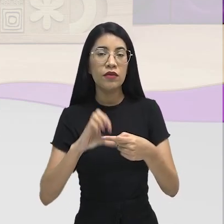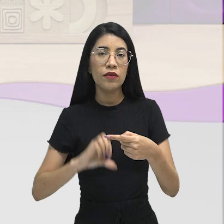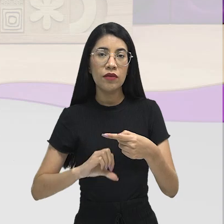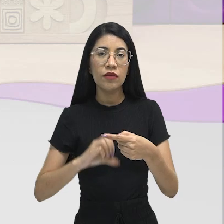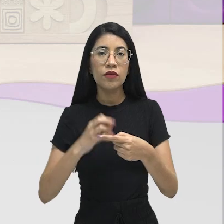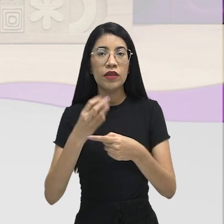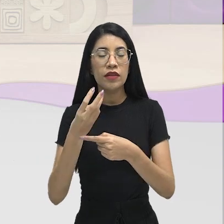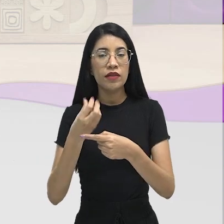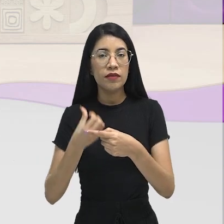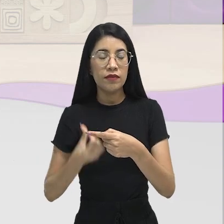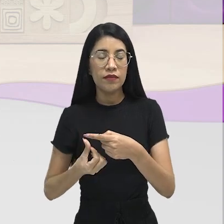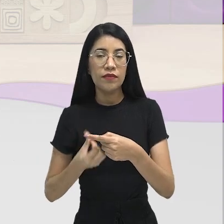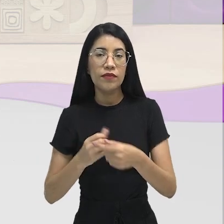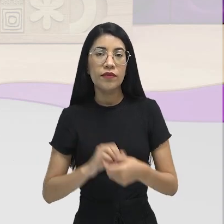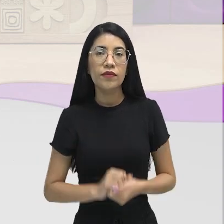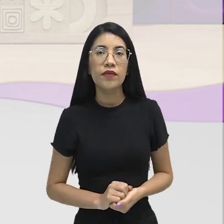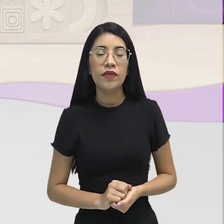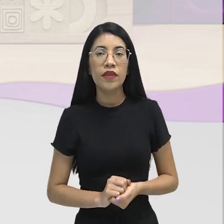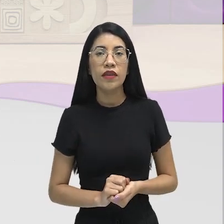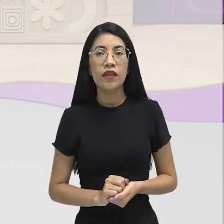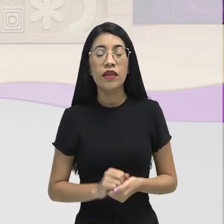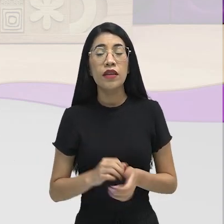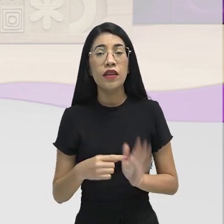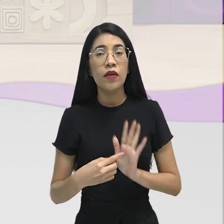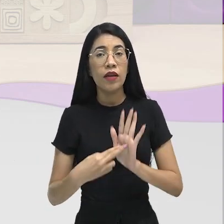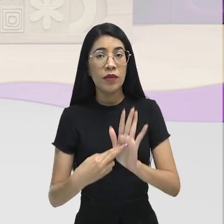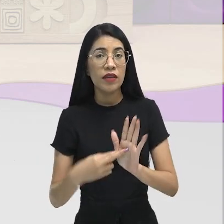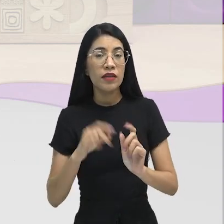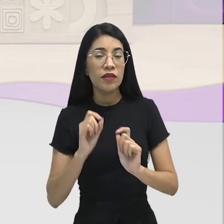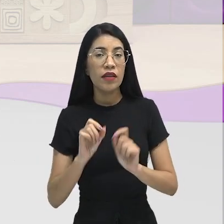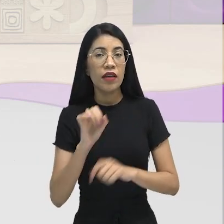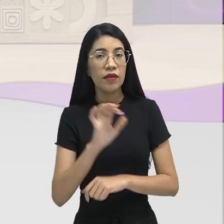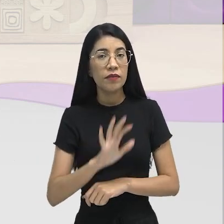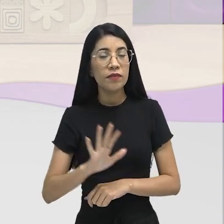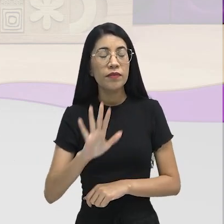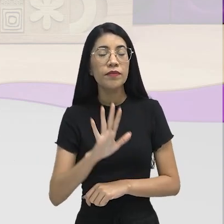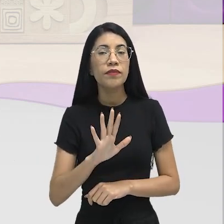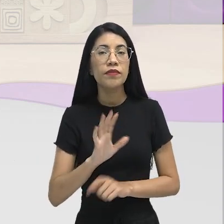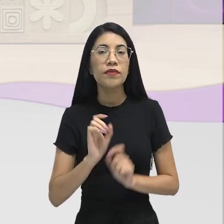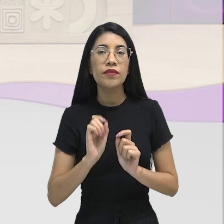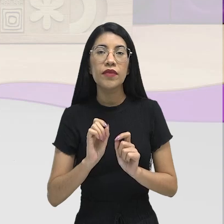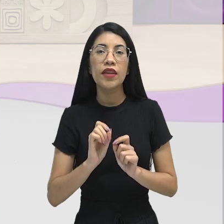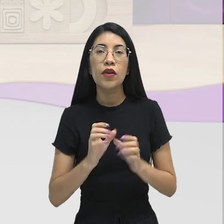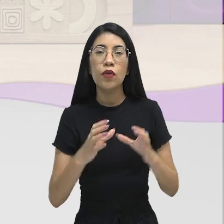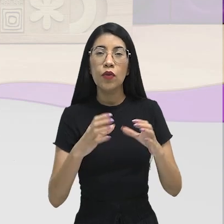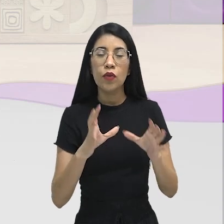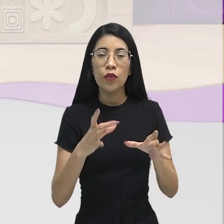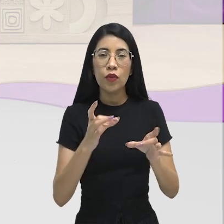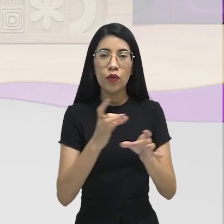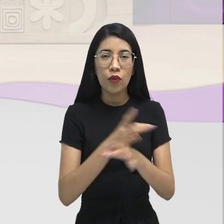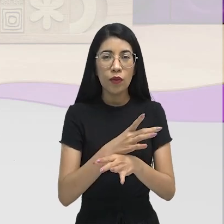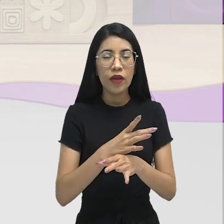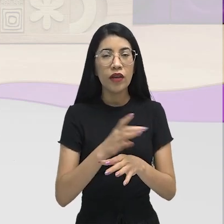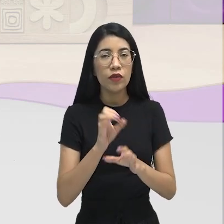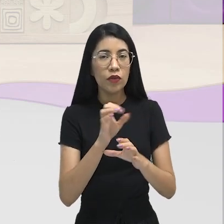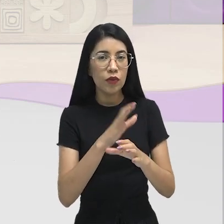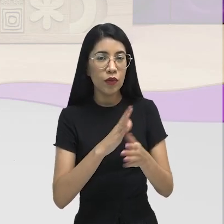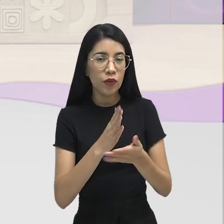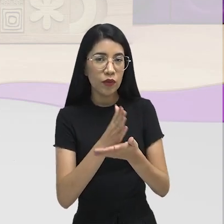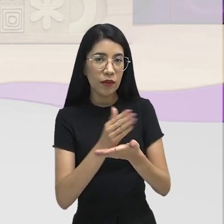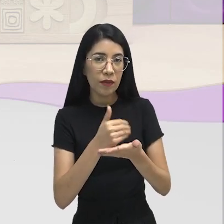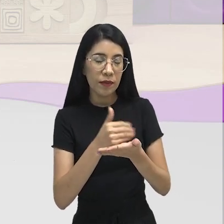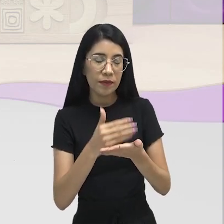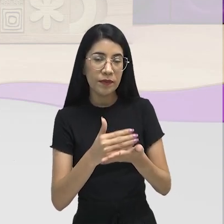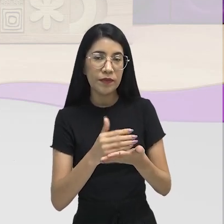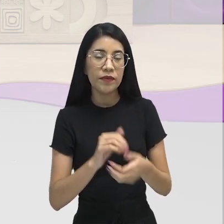e 3/6. Então, são figuras que representam a parte de um todo. Assim como qualquer